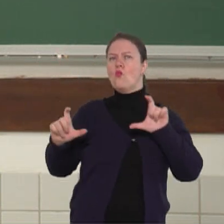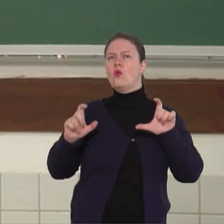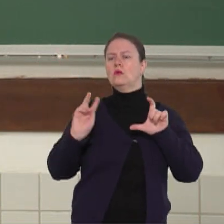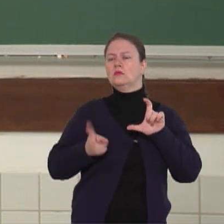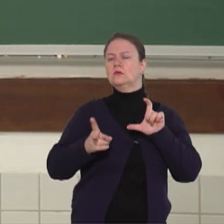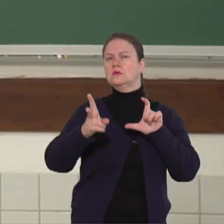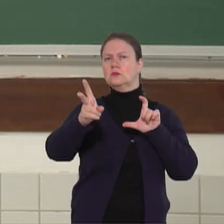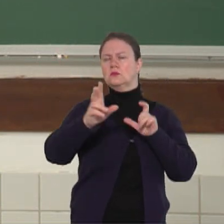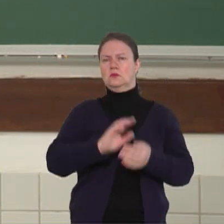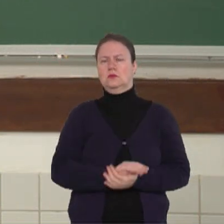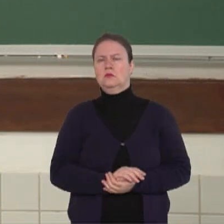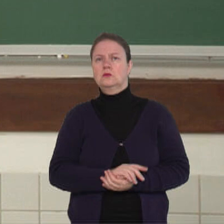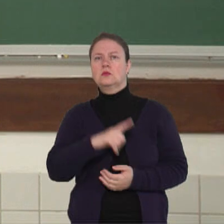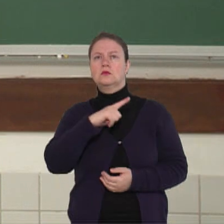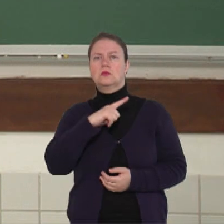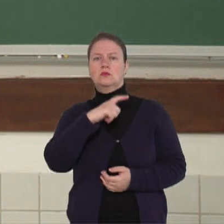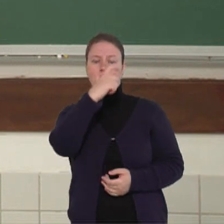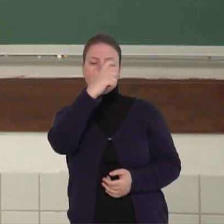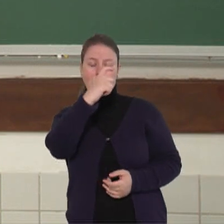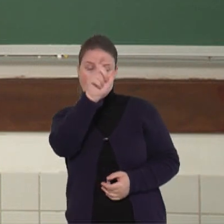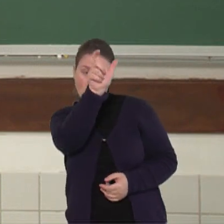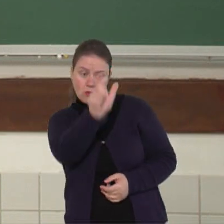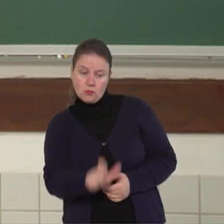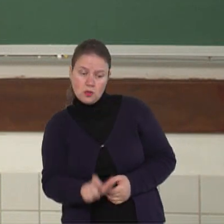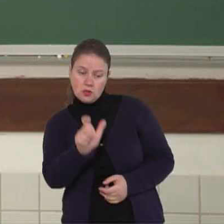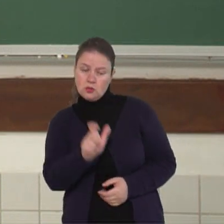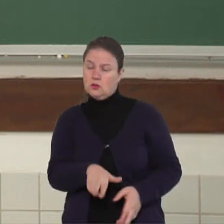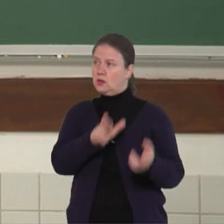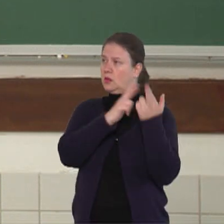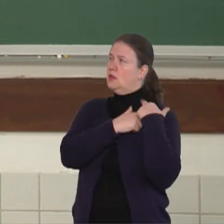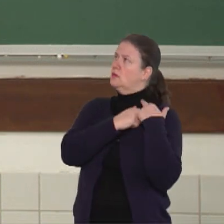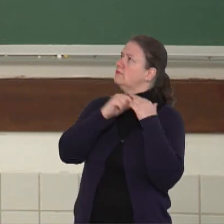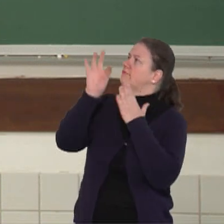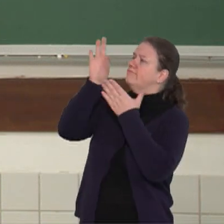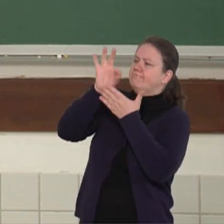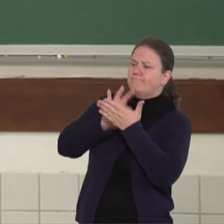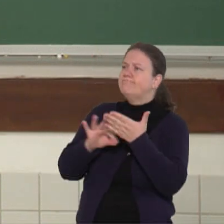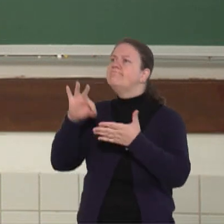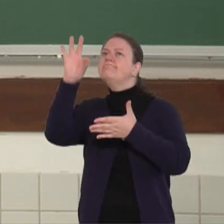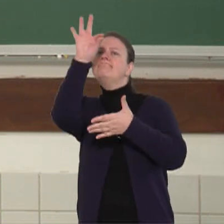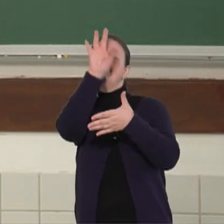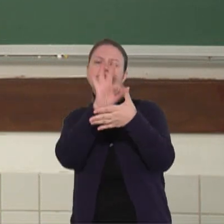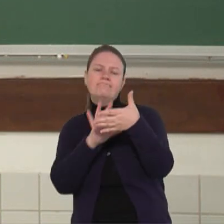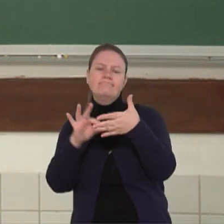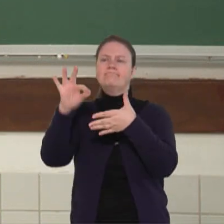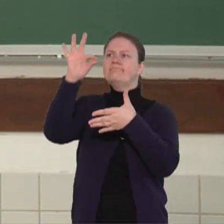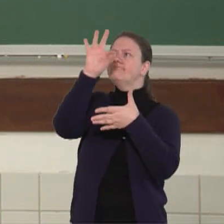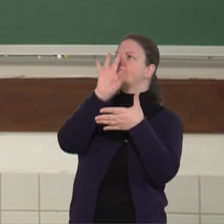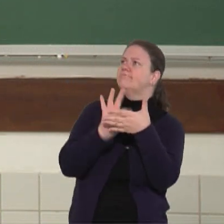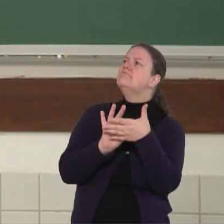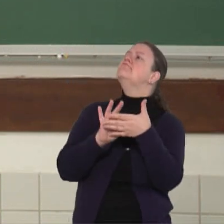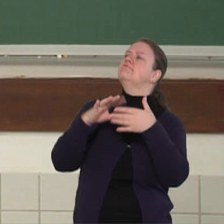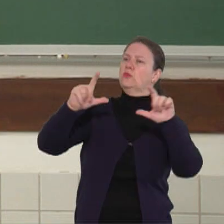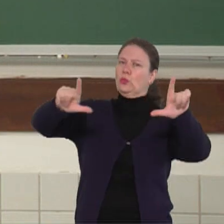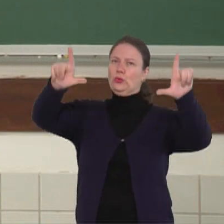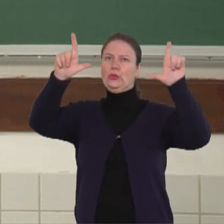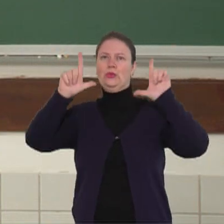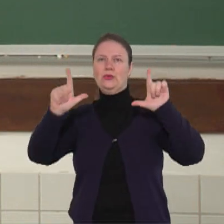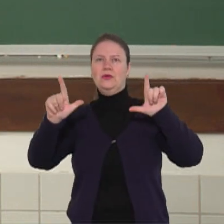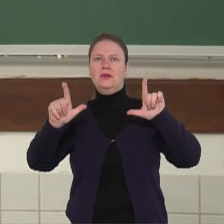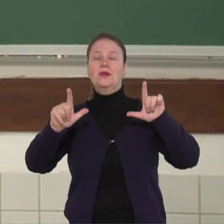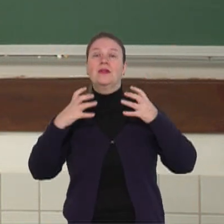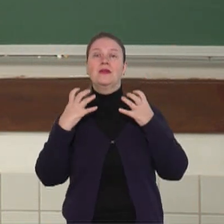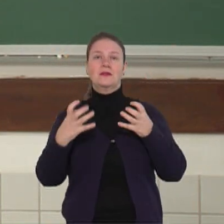posteriores. E ele tinha uma pessoa responsável por fazer as suas pinturas, que era a pessoa que fazia a representação, e ele sempre fazia